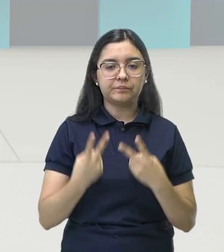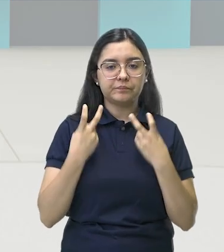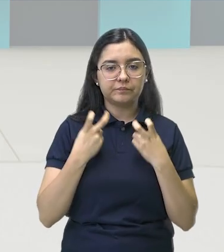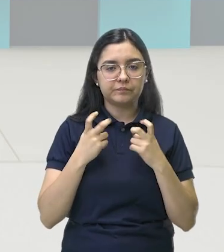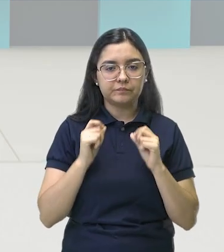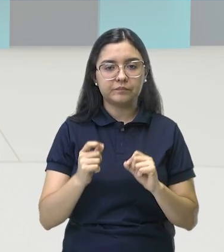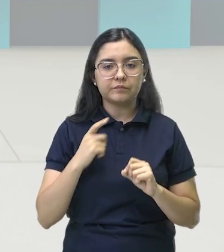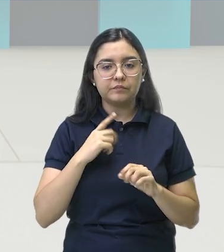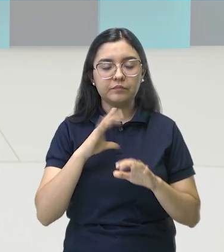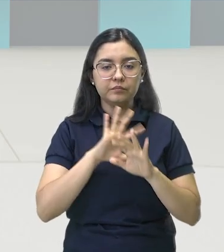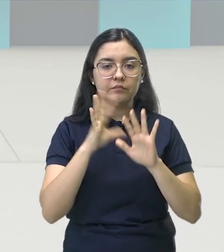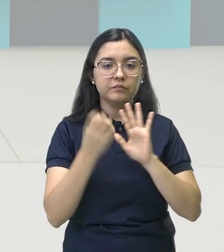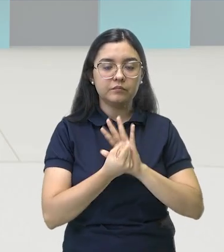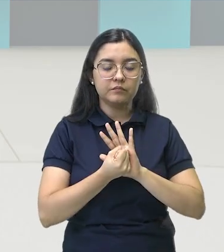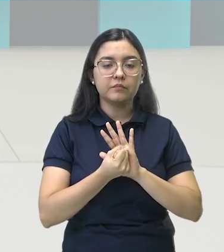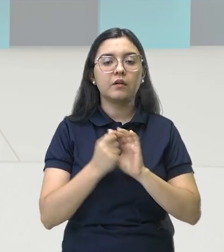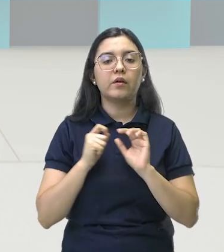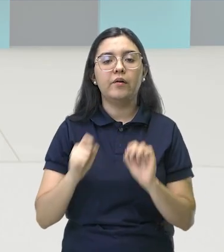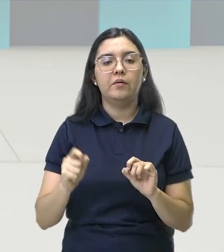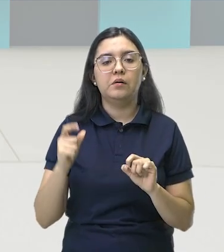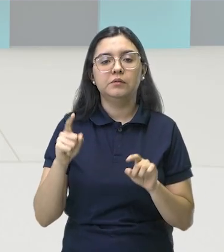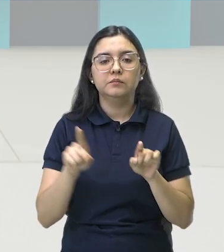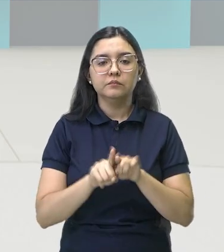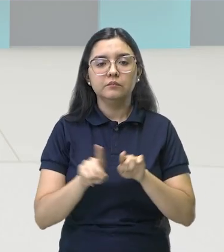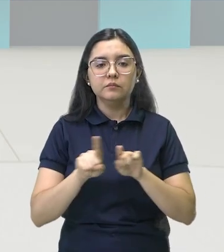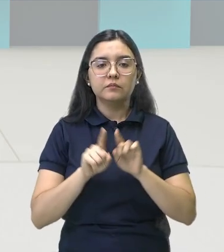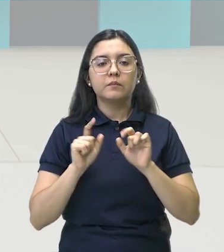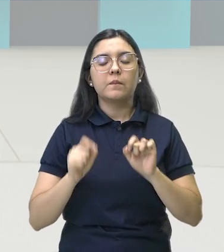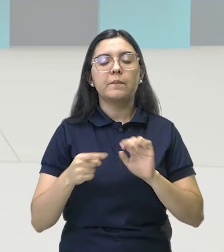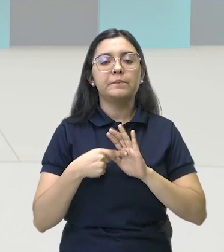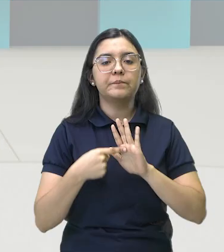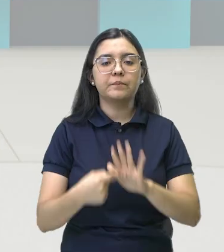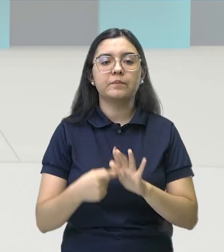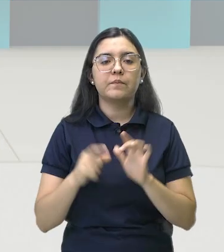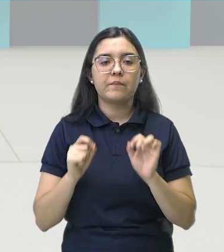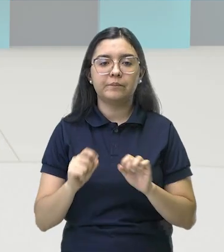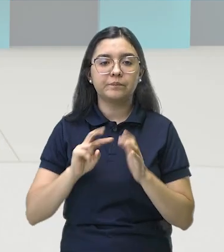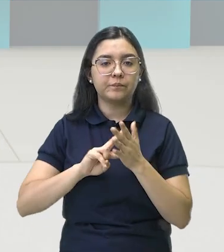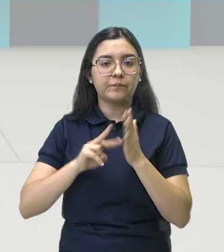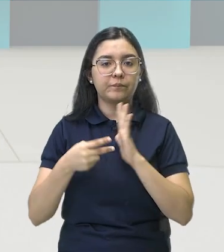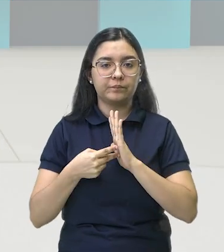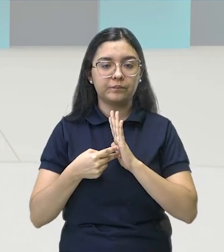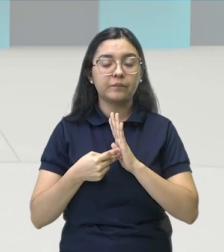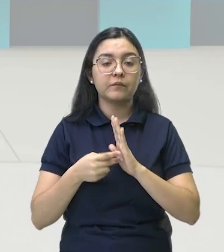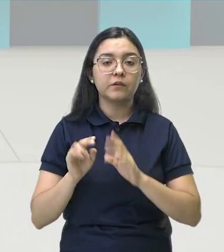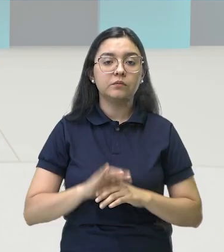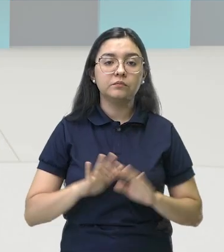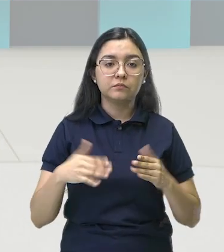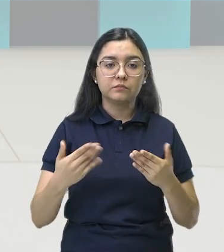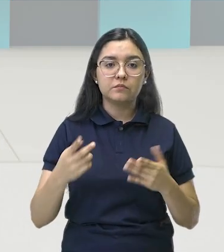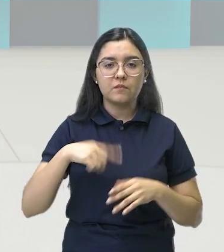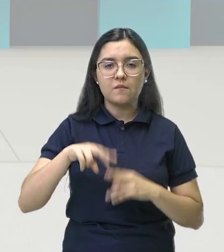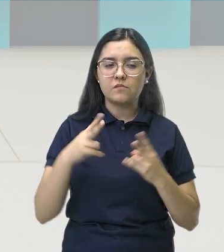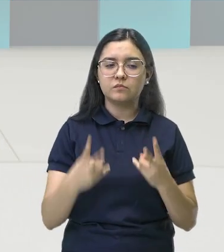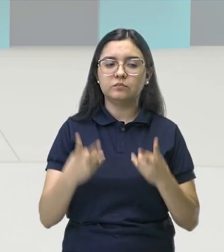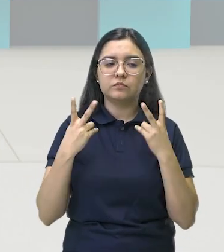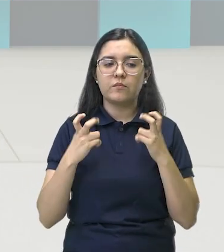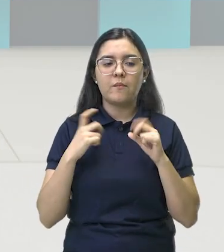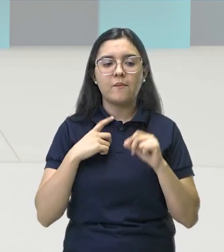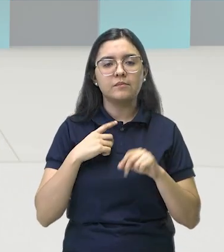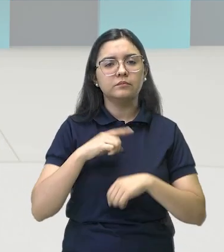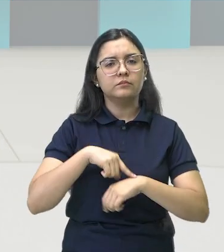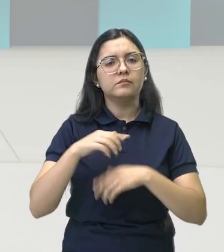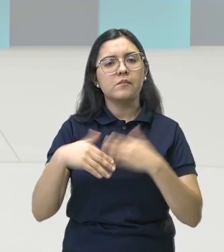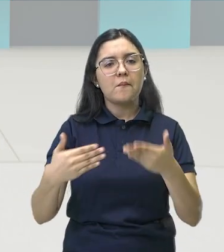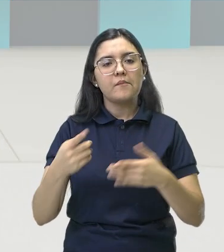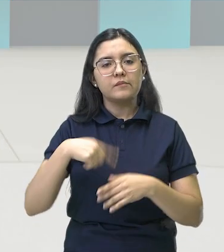esses símbolos que eles vão trazer aqui, o signo. Então, quando você olha isso com o tempo, você